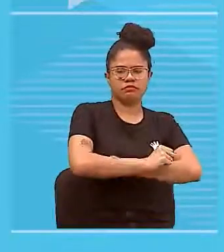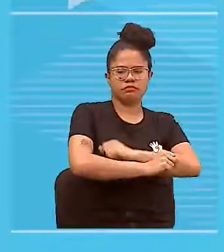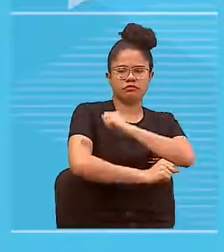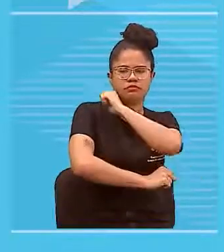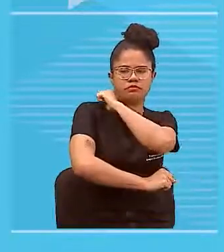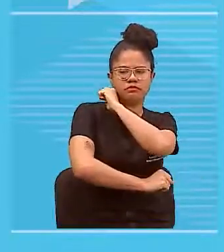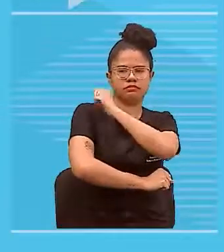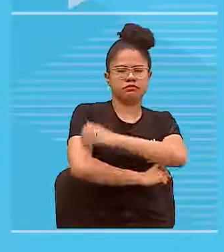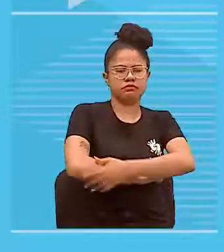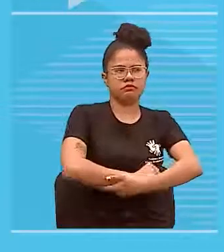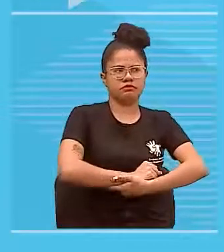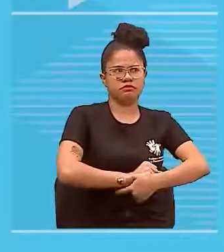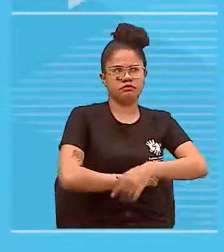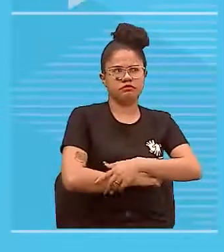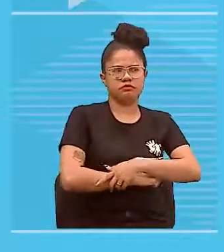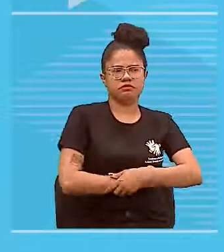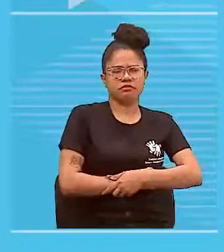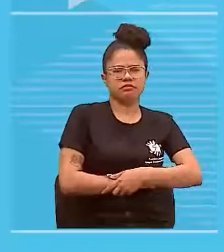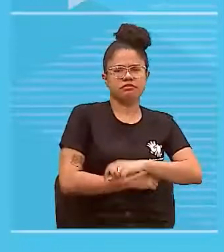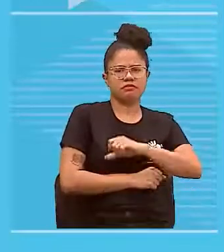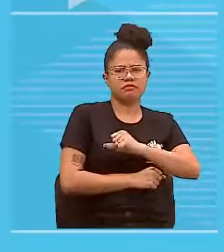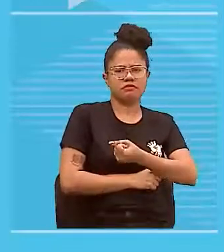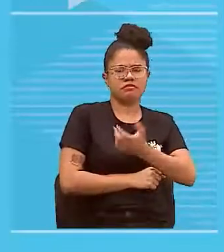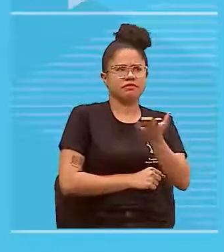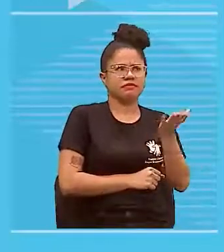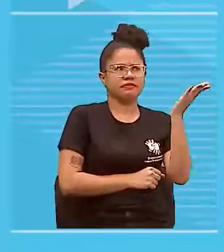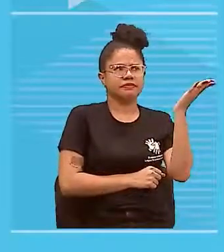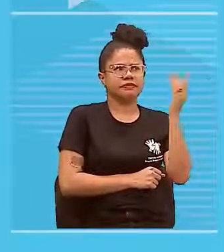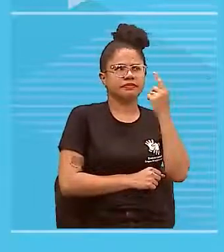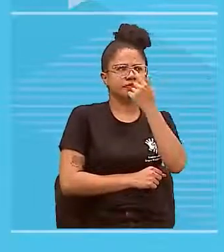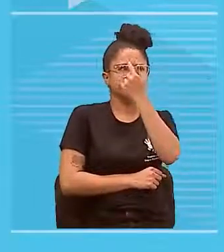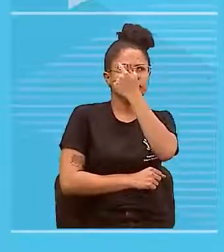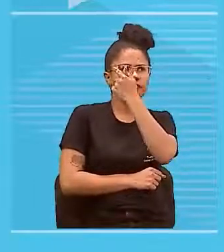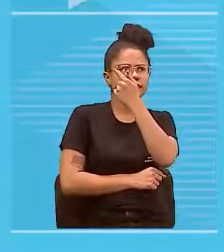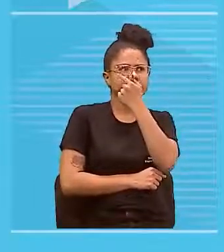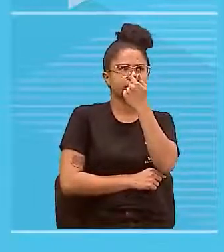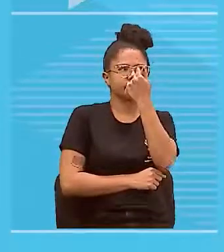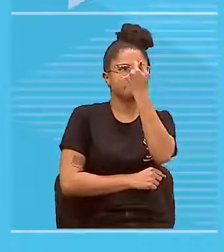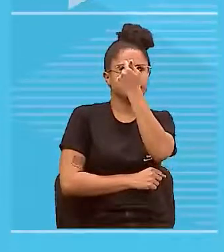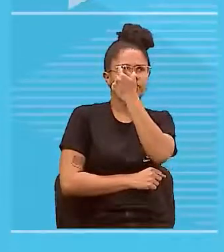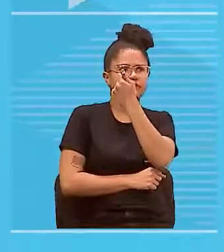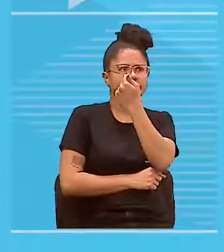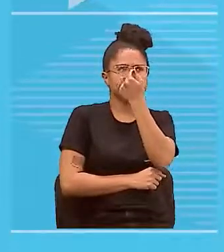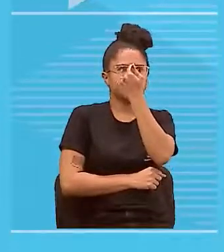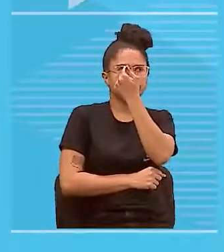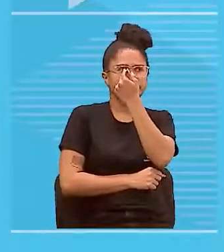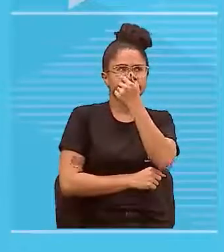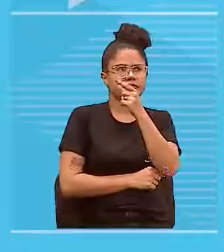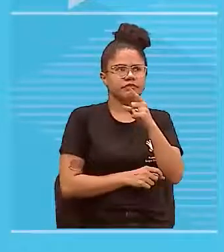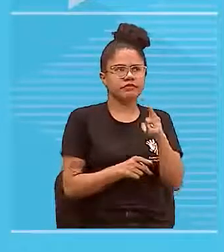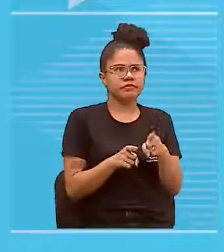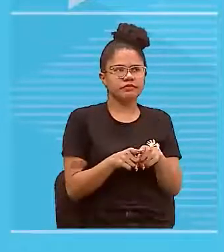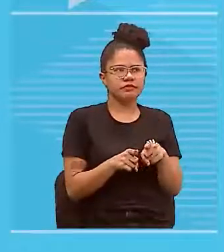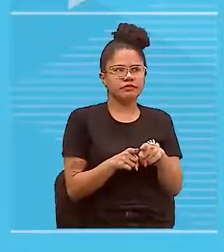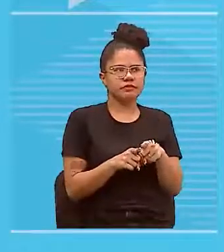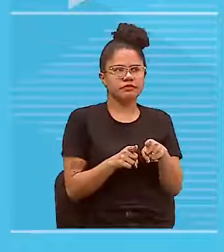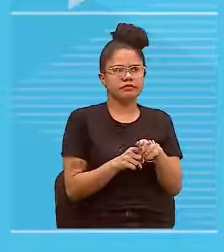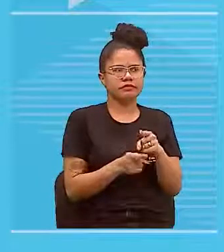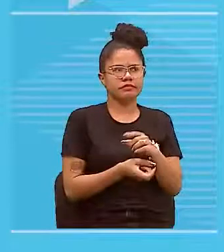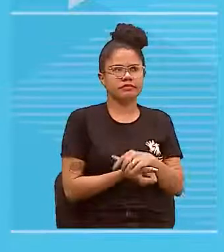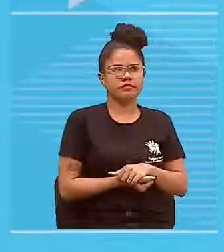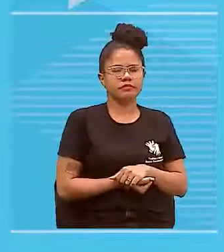meu Deus foi que houve com ela olha eu estou observando que o olho dela aqui também está Roxo